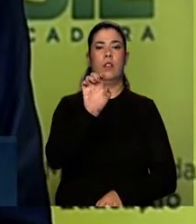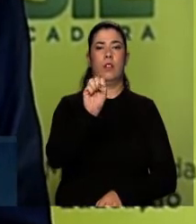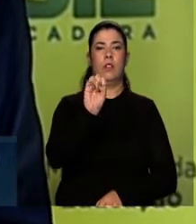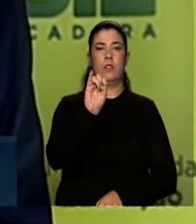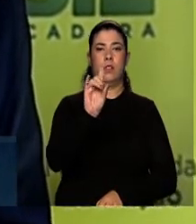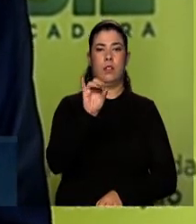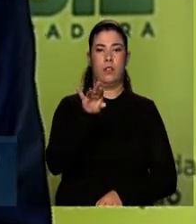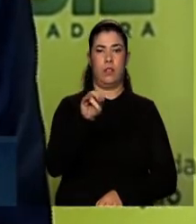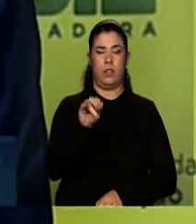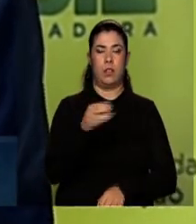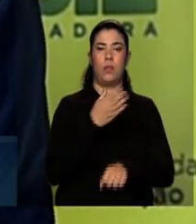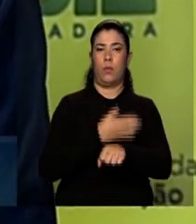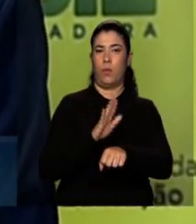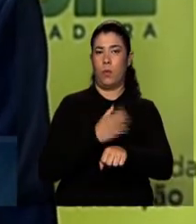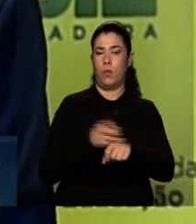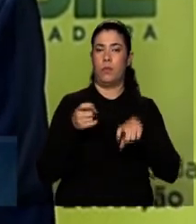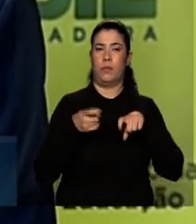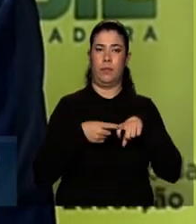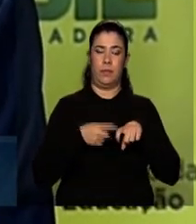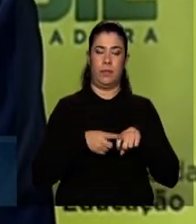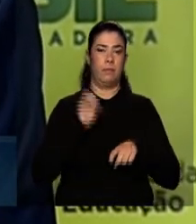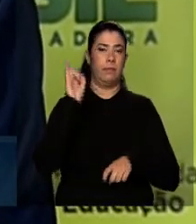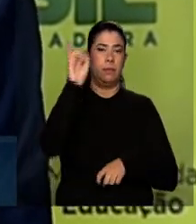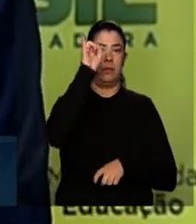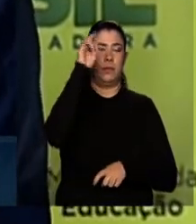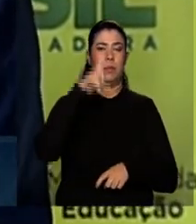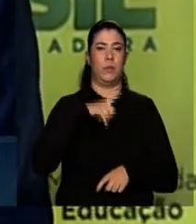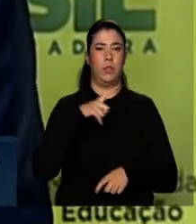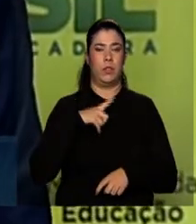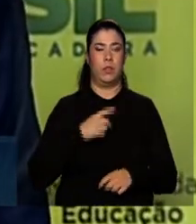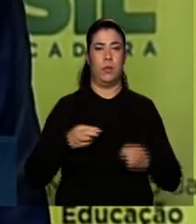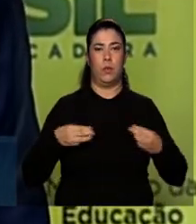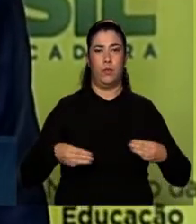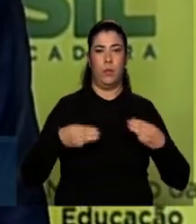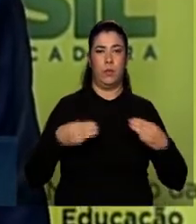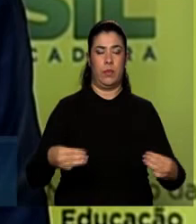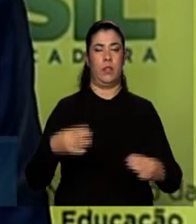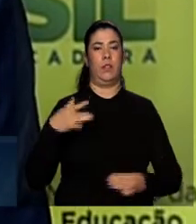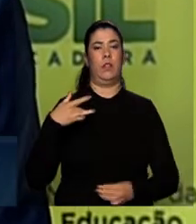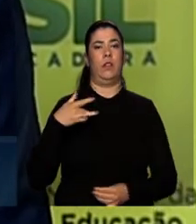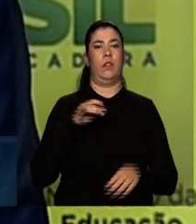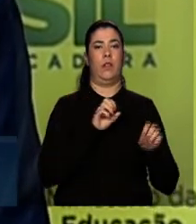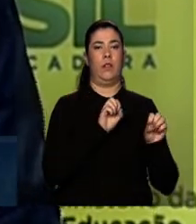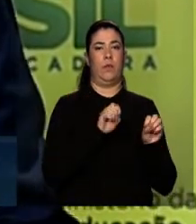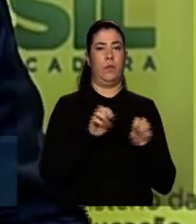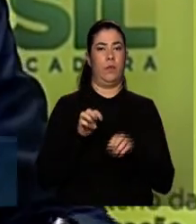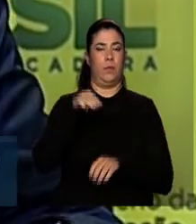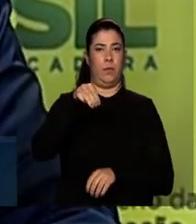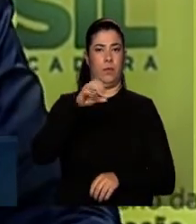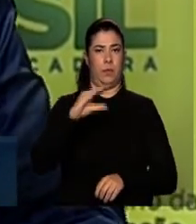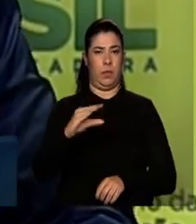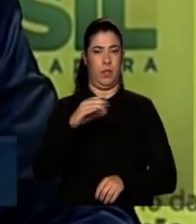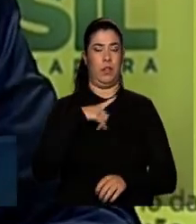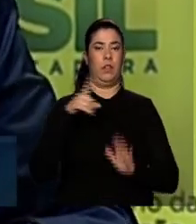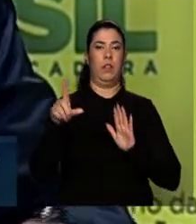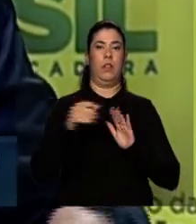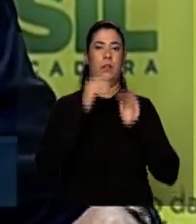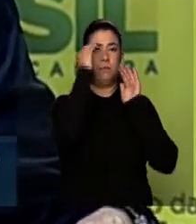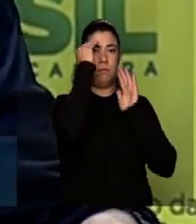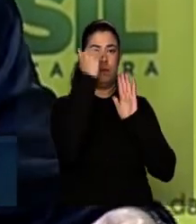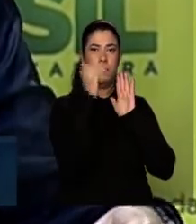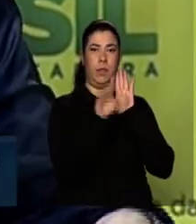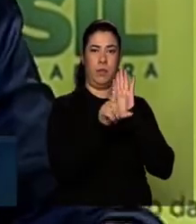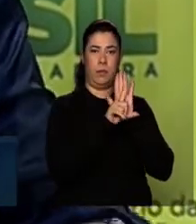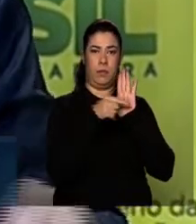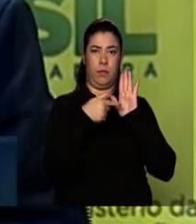Estado brasileiro, que o Ministério da Educação, fundamentado, embasado na lei federal que criou o programa